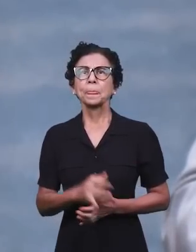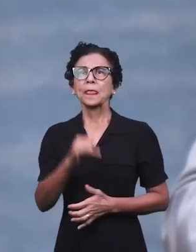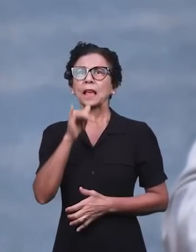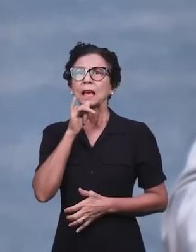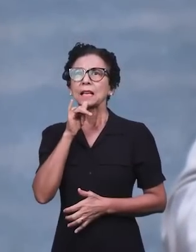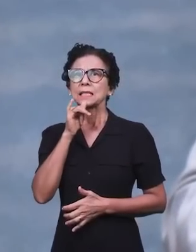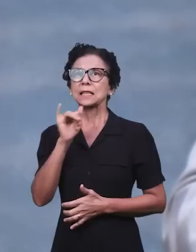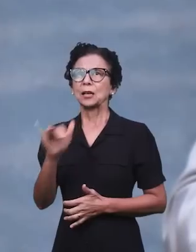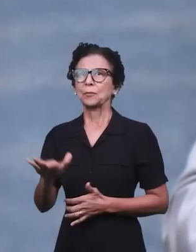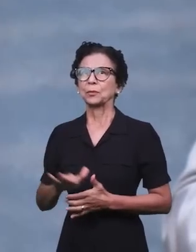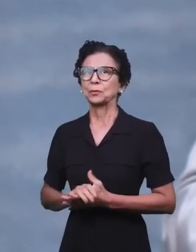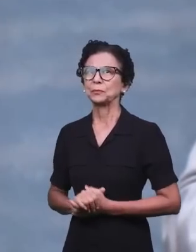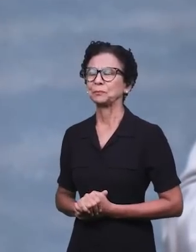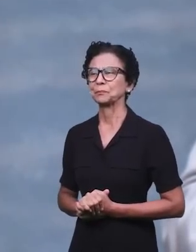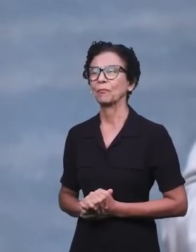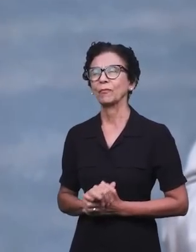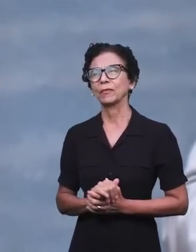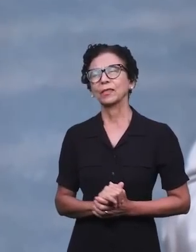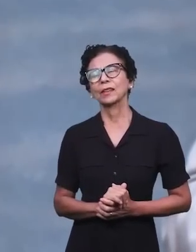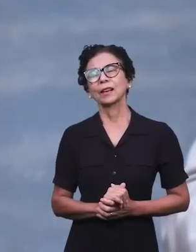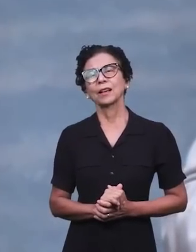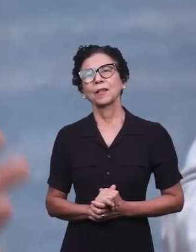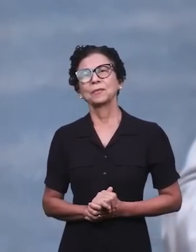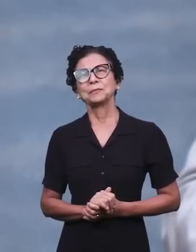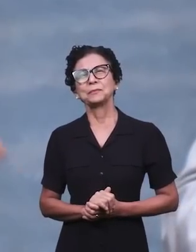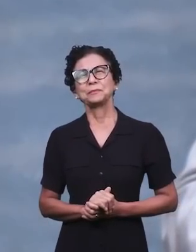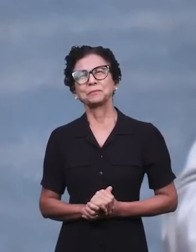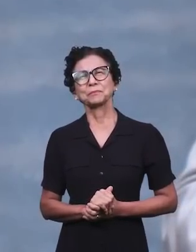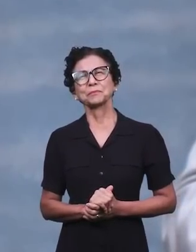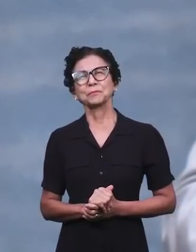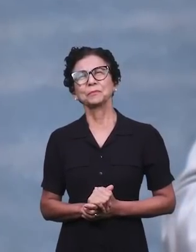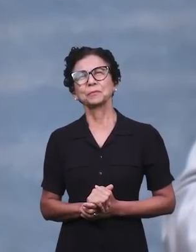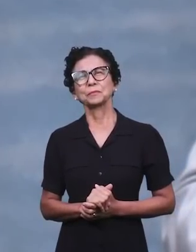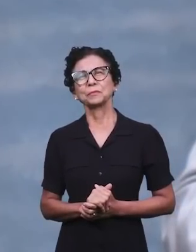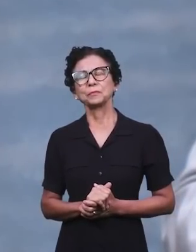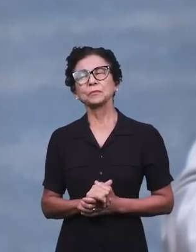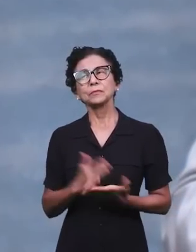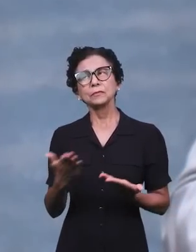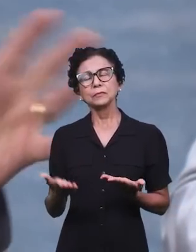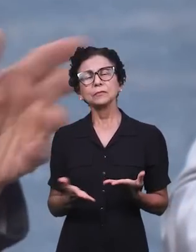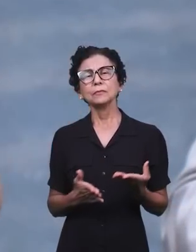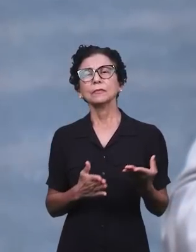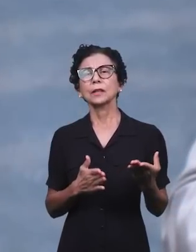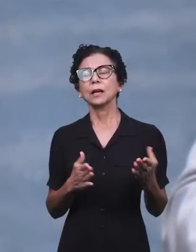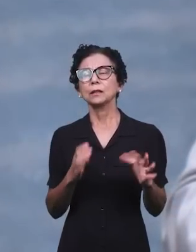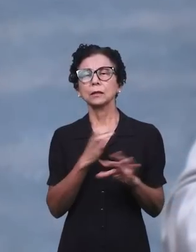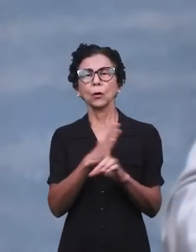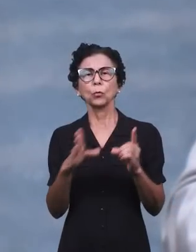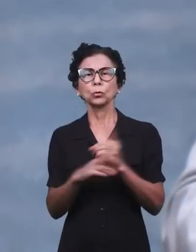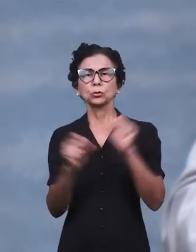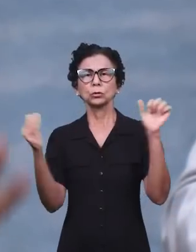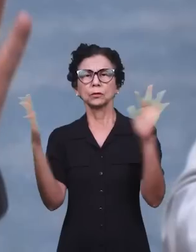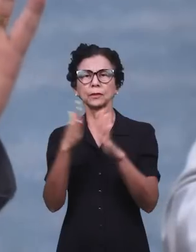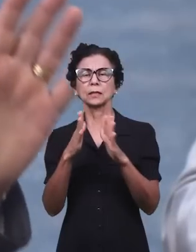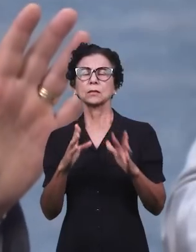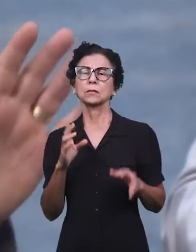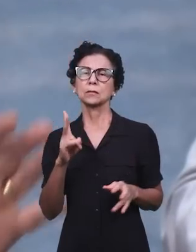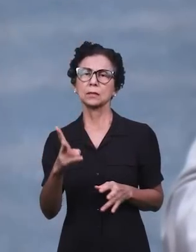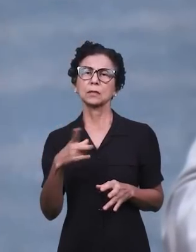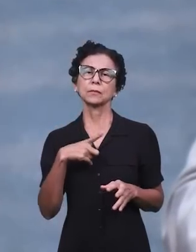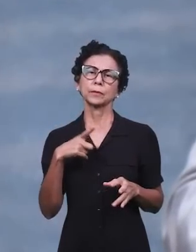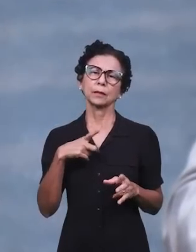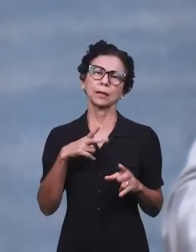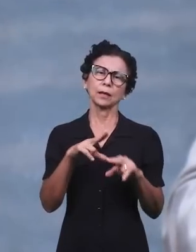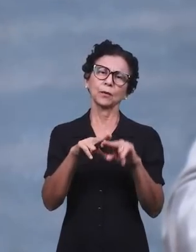Ela já formou, então ela vai fazer um culto de glorificação. Esse é o caso que ela passou no vestibular, e já fez um curso de glorificação pela formatura. Seria mais ou